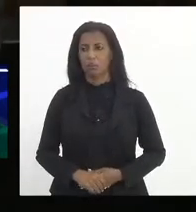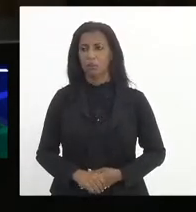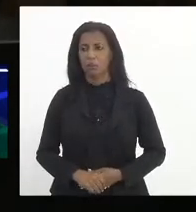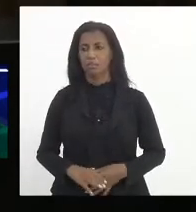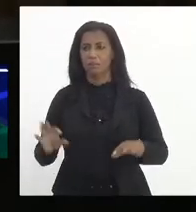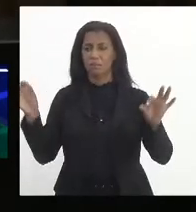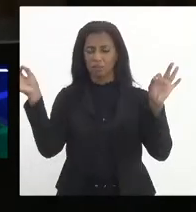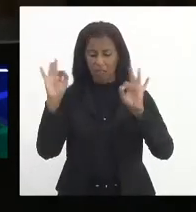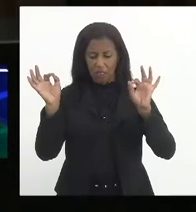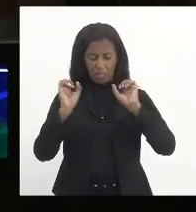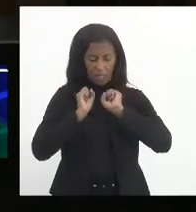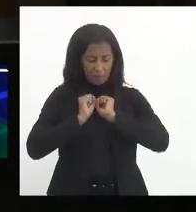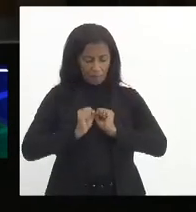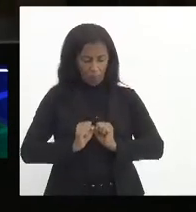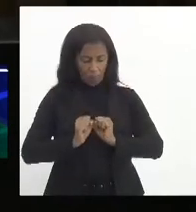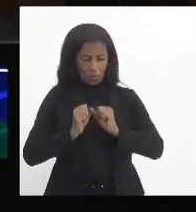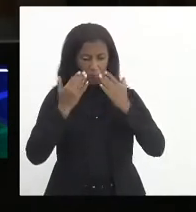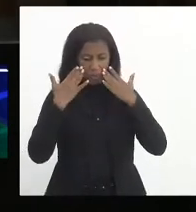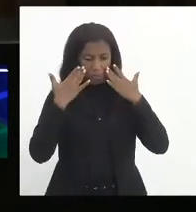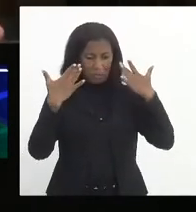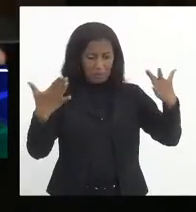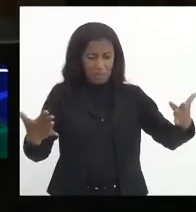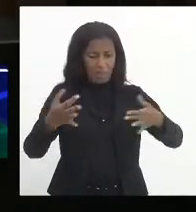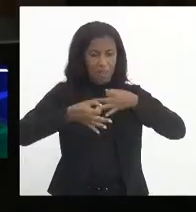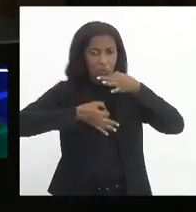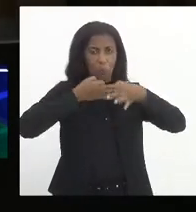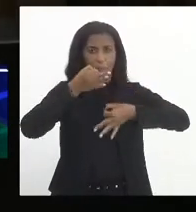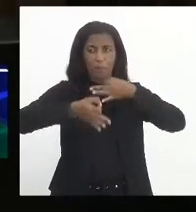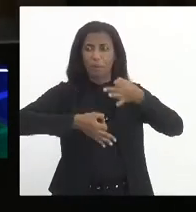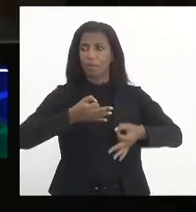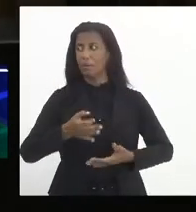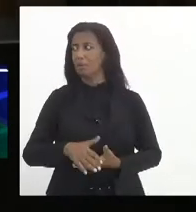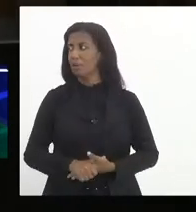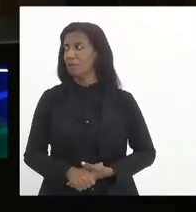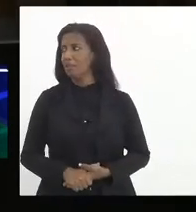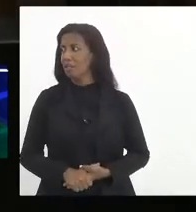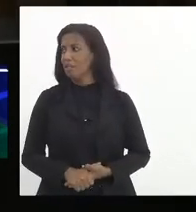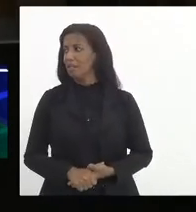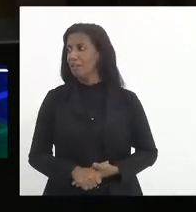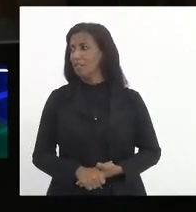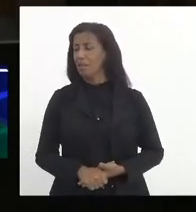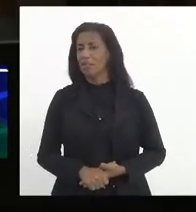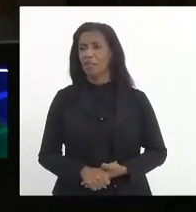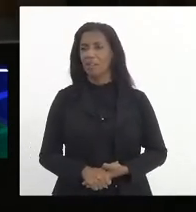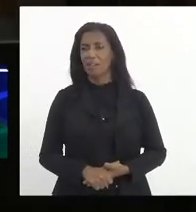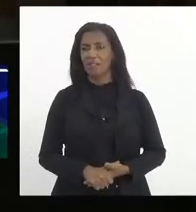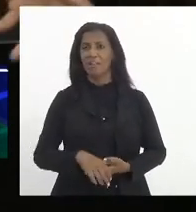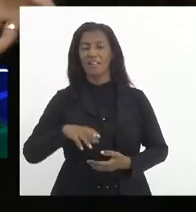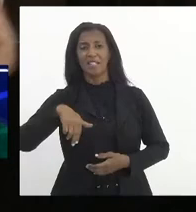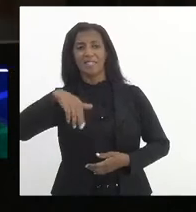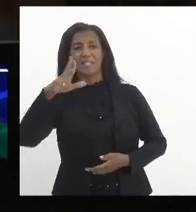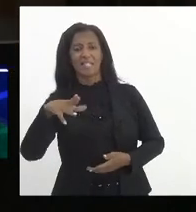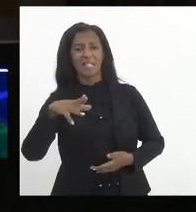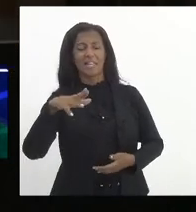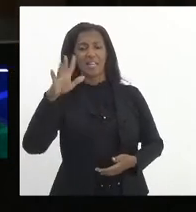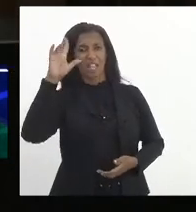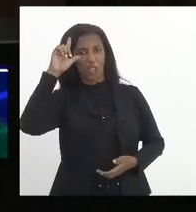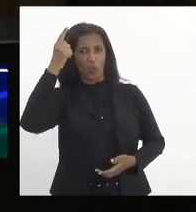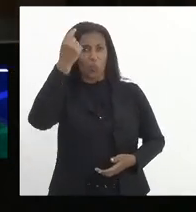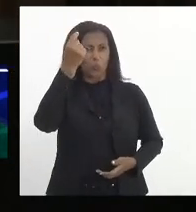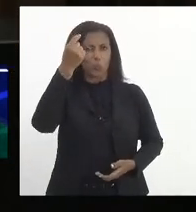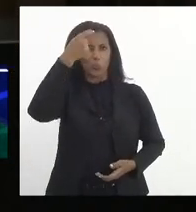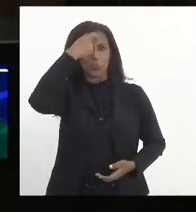que ninguém mais pode se expressado a sua opinião sei que a Patrulha ideológica